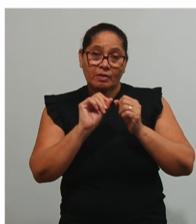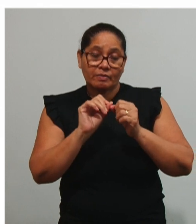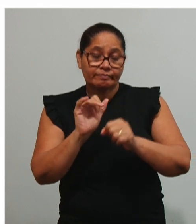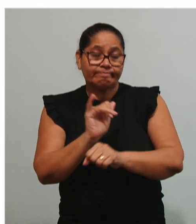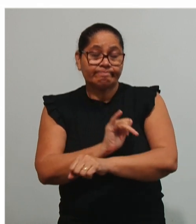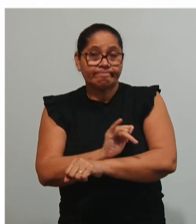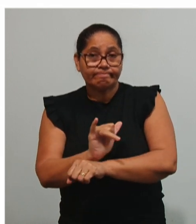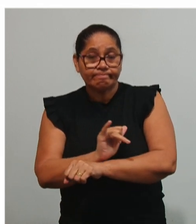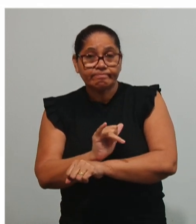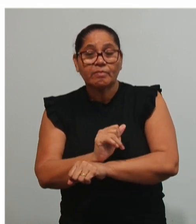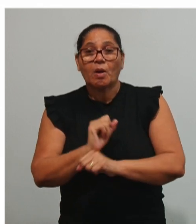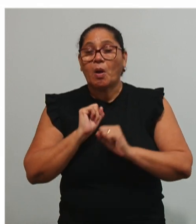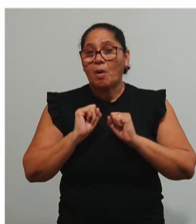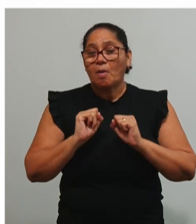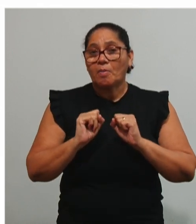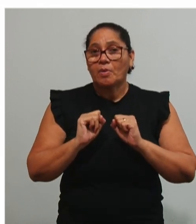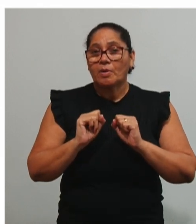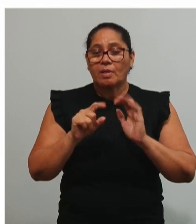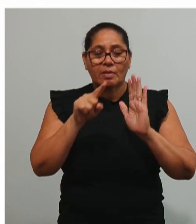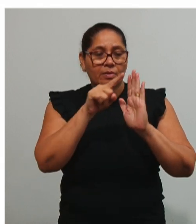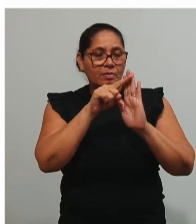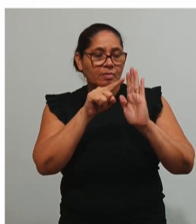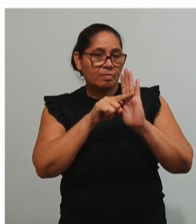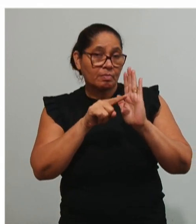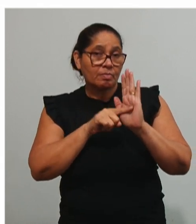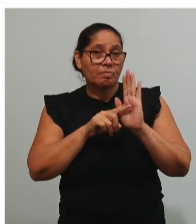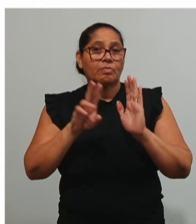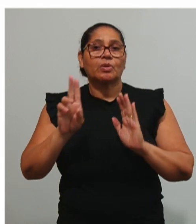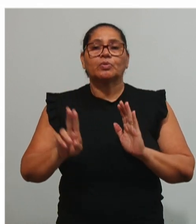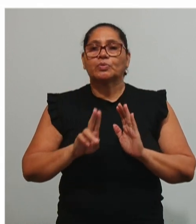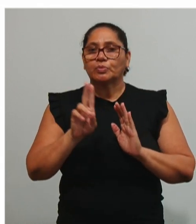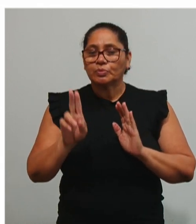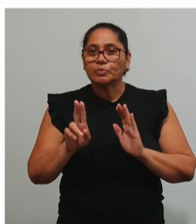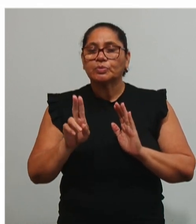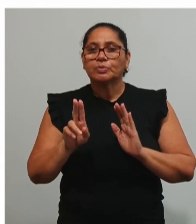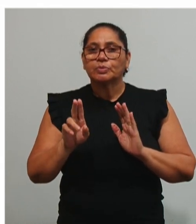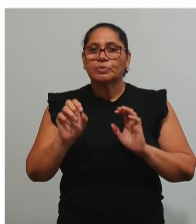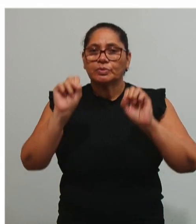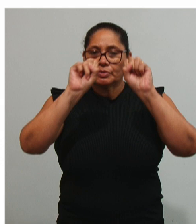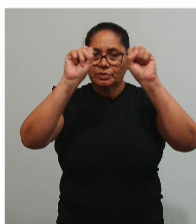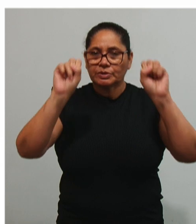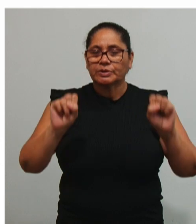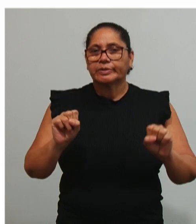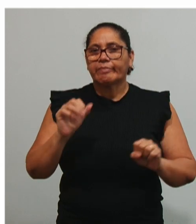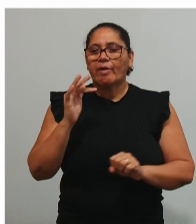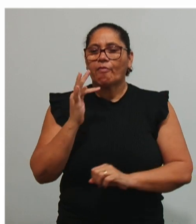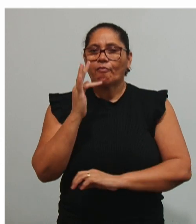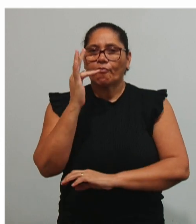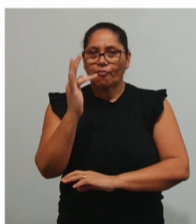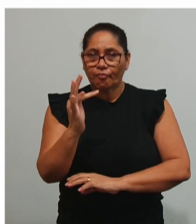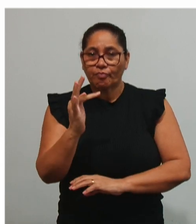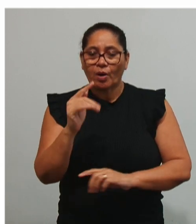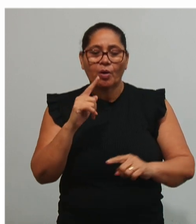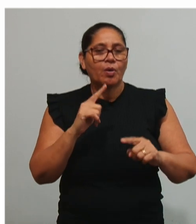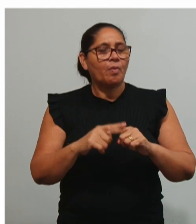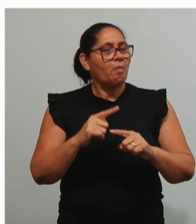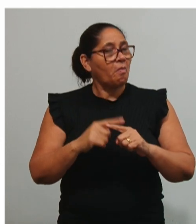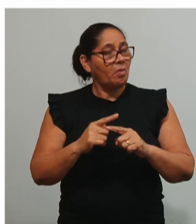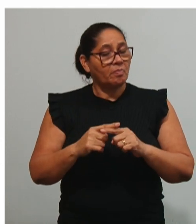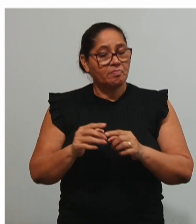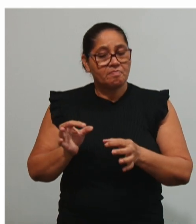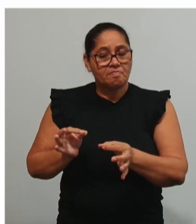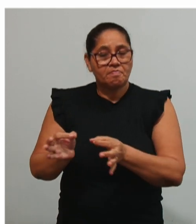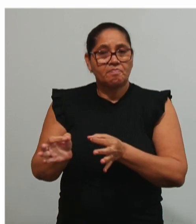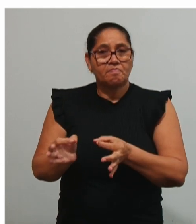estratégia, ele pode ser programado pelo uso de sistemas formais. Então, por que planejar,